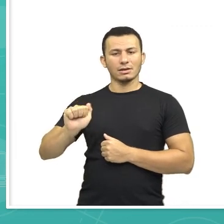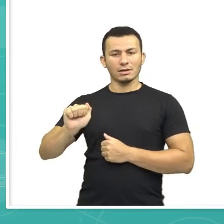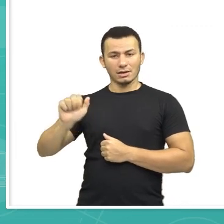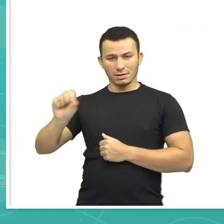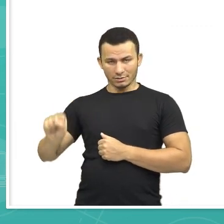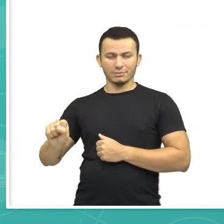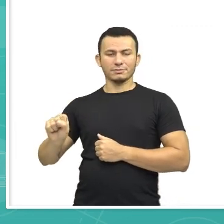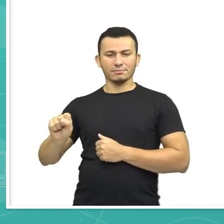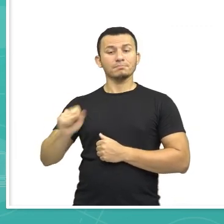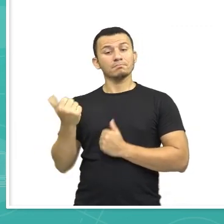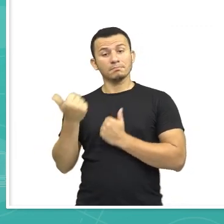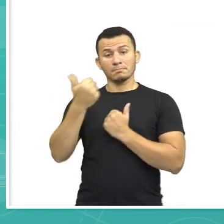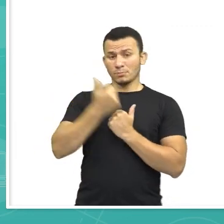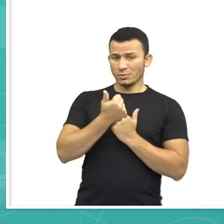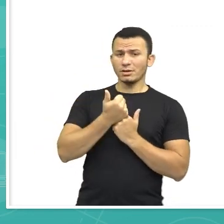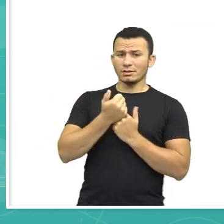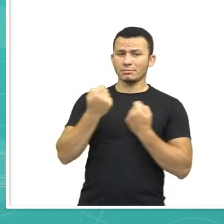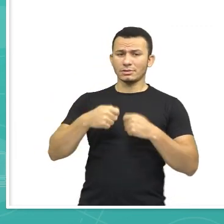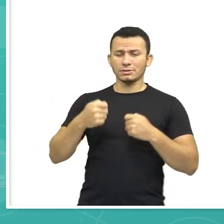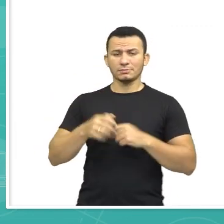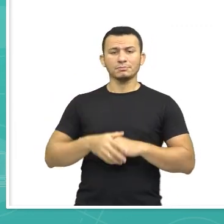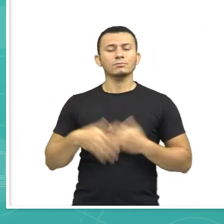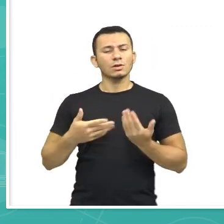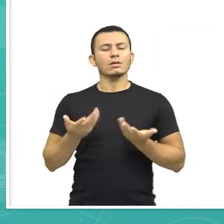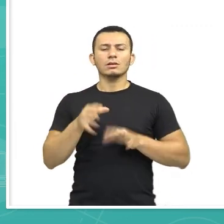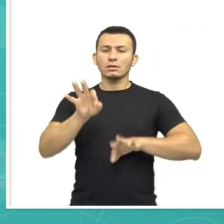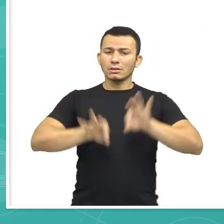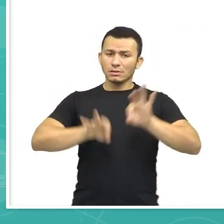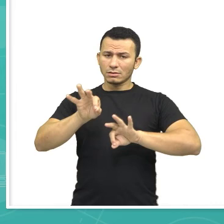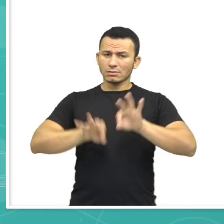vamos adequar aí conforme